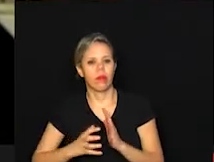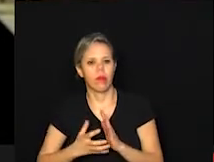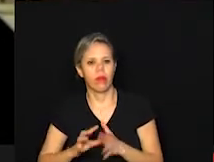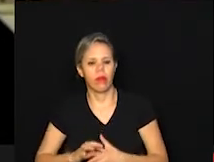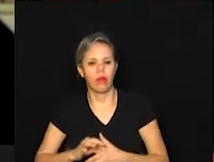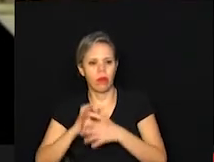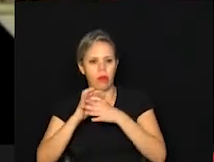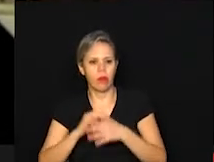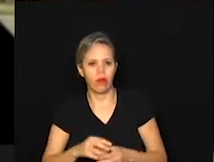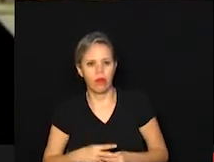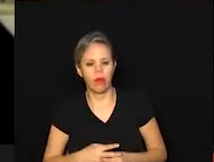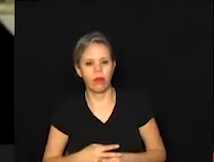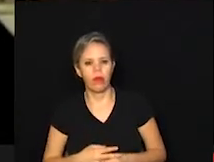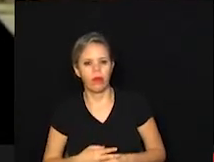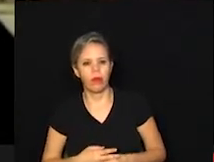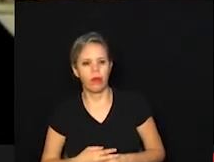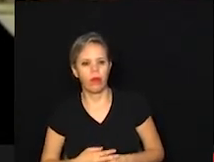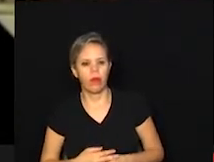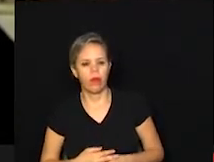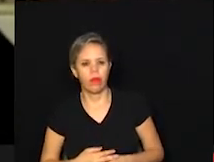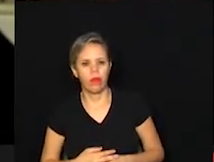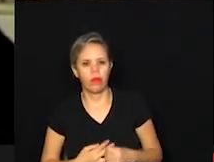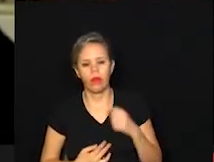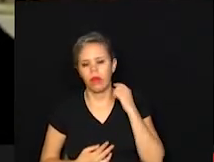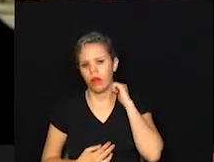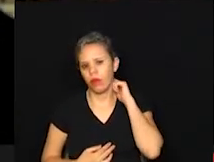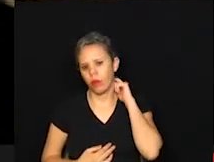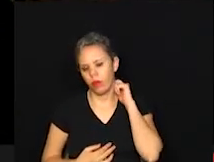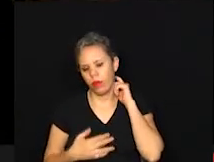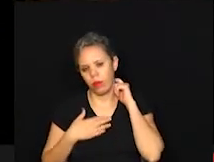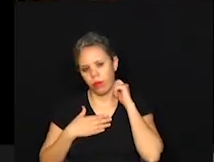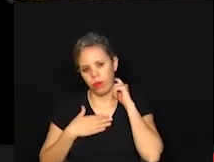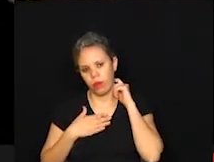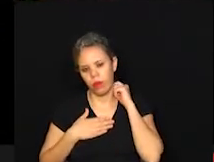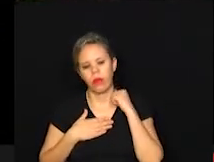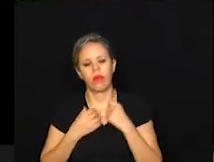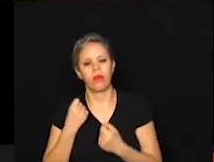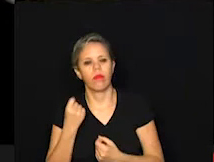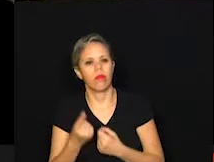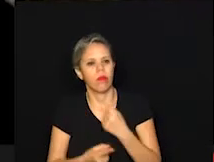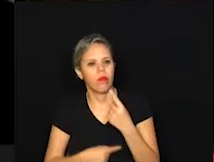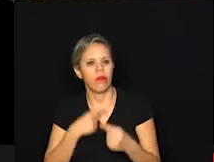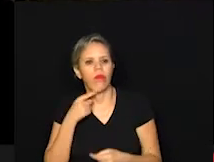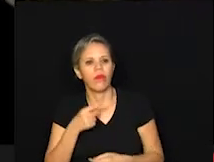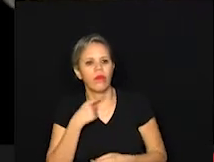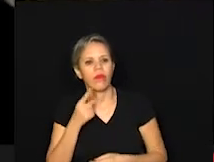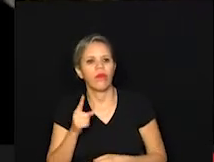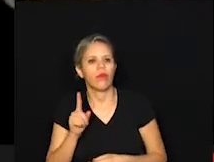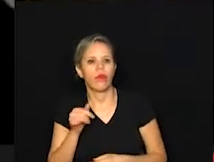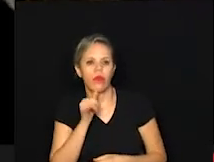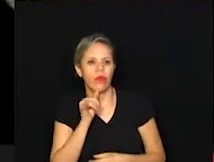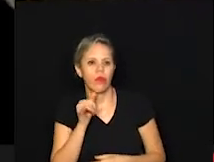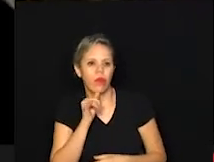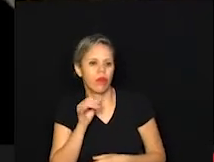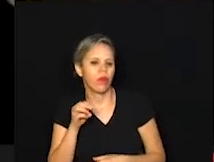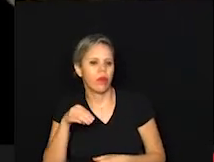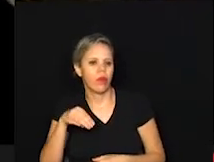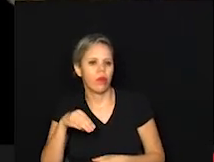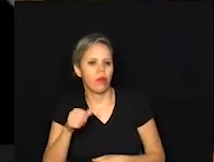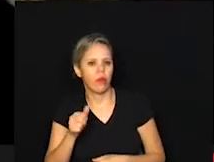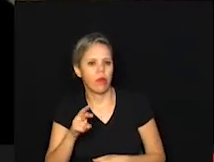na bancada. Uma das minhas indagações era justamente o que a Marcela